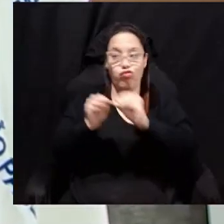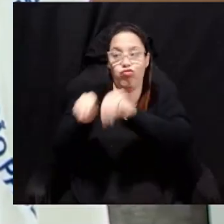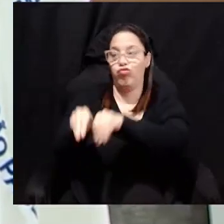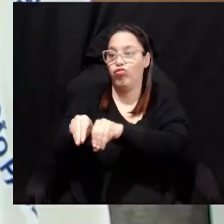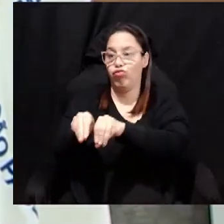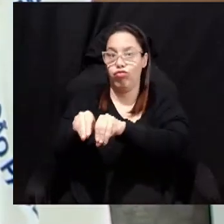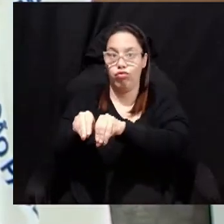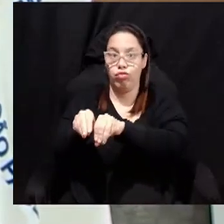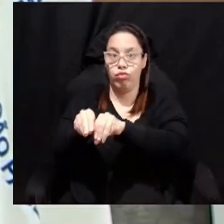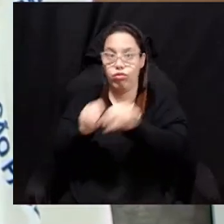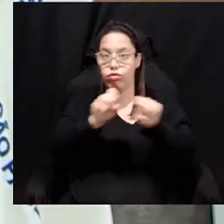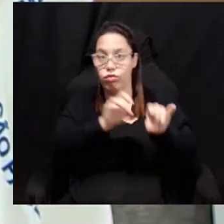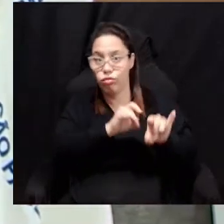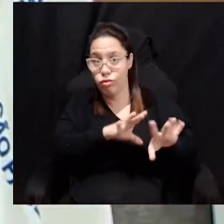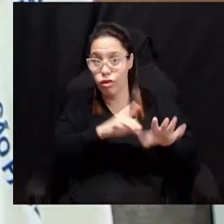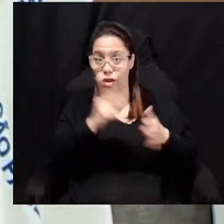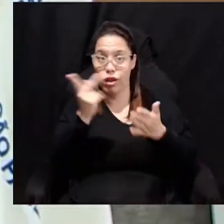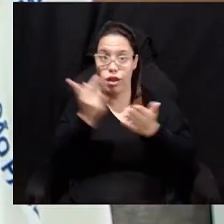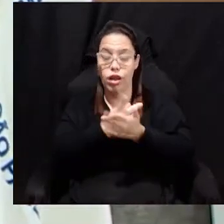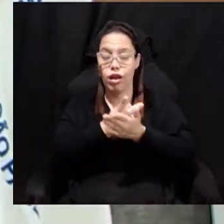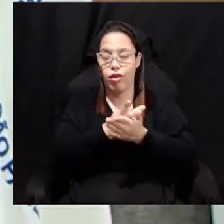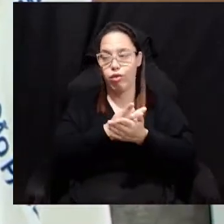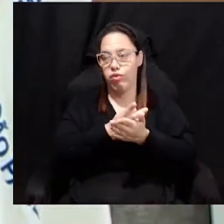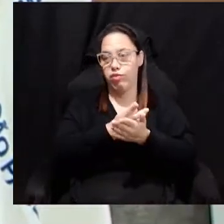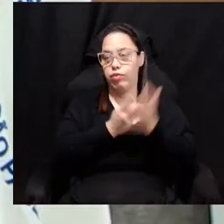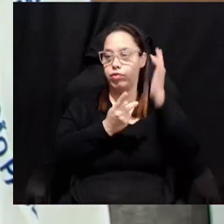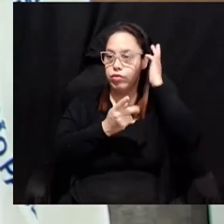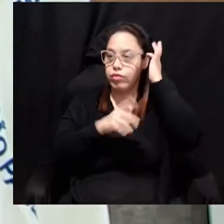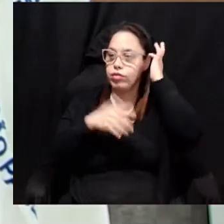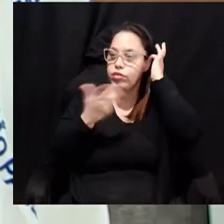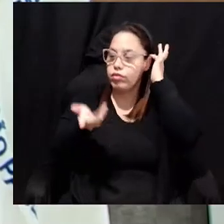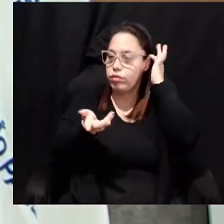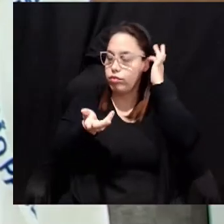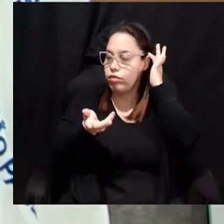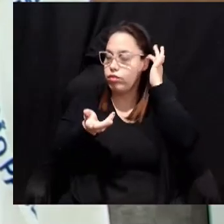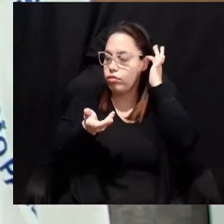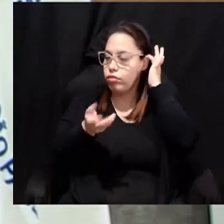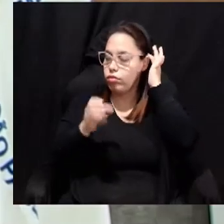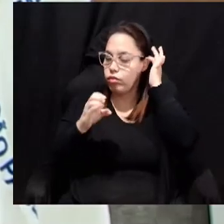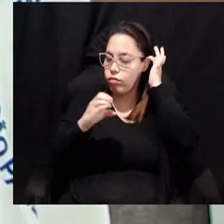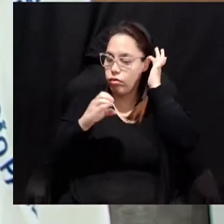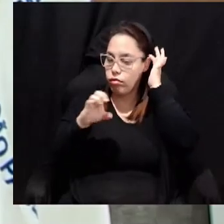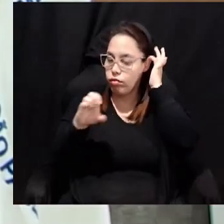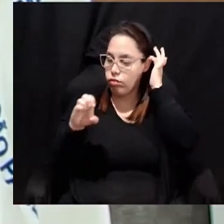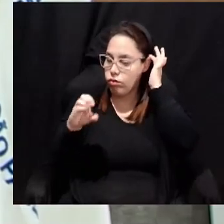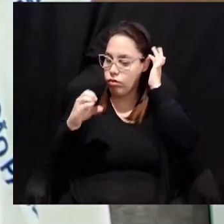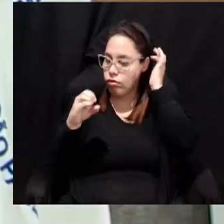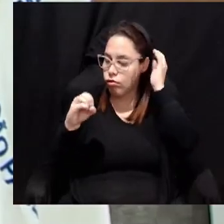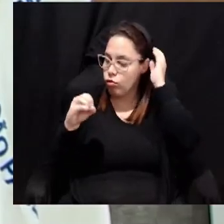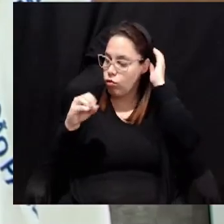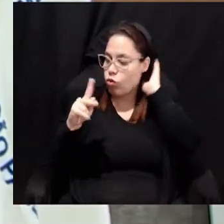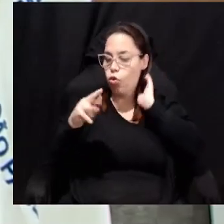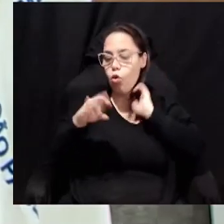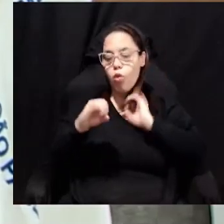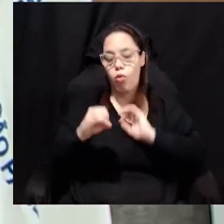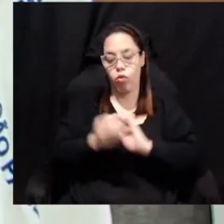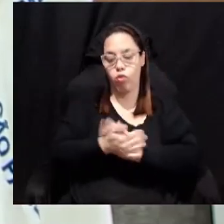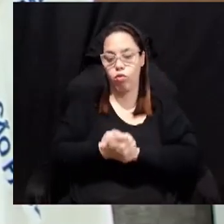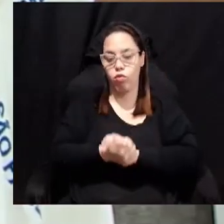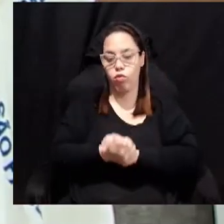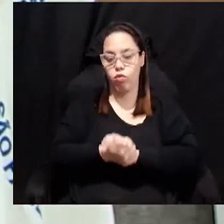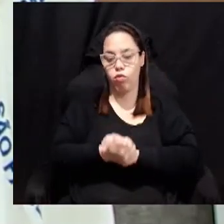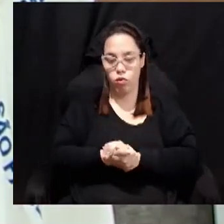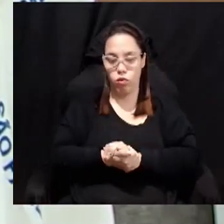local incorreto. Enquanto a gente não aumenta os ecopontos da cidade, não tem essa outra atividade, a gente tem como